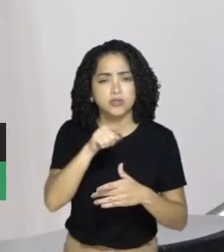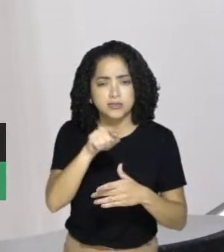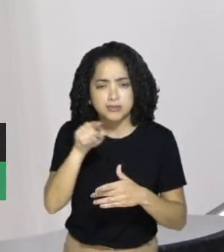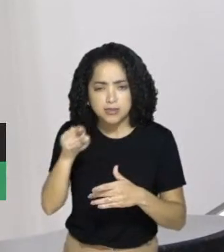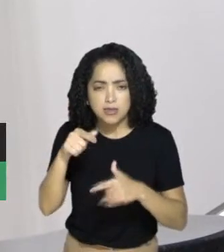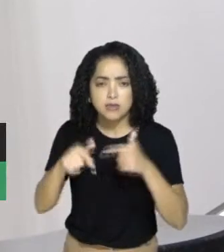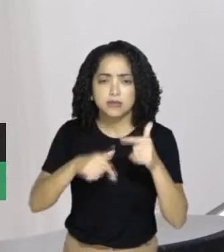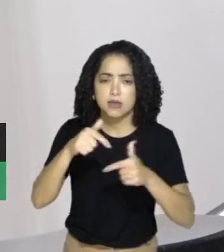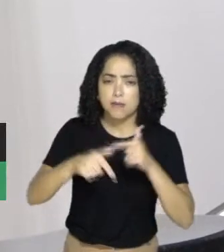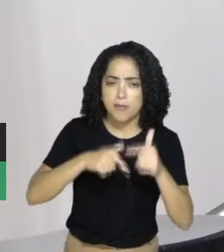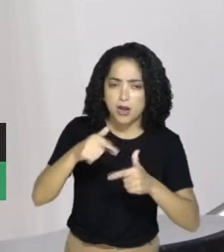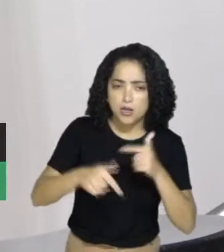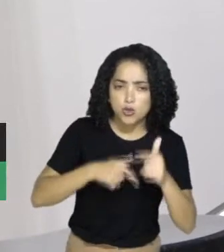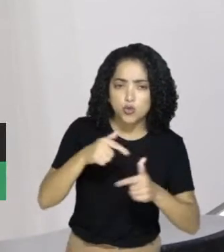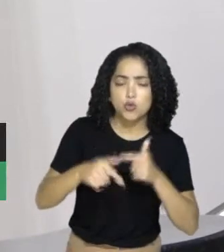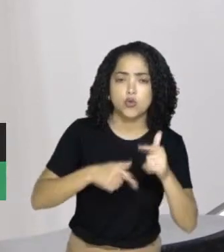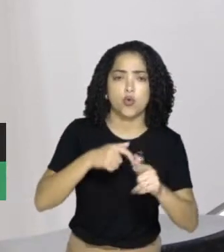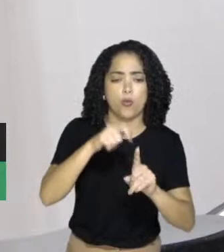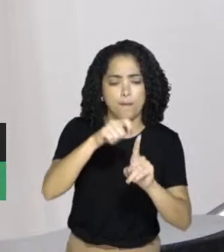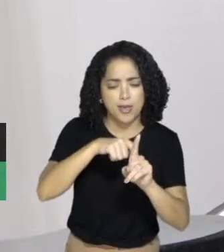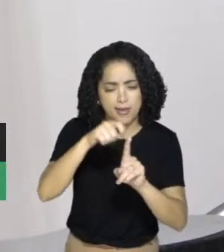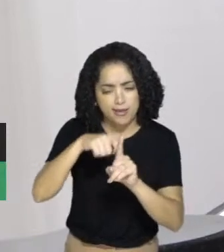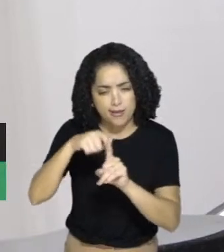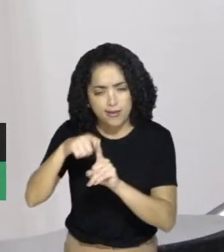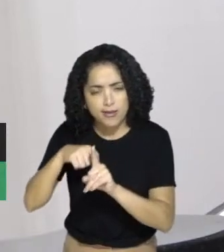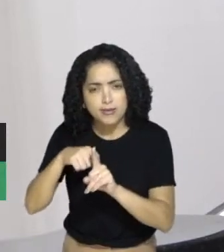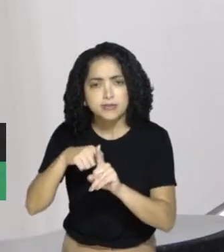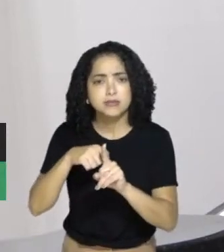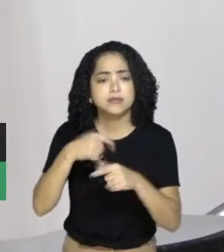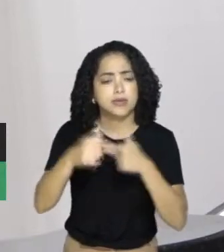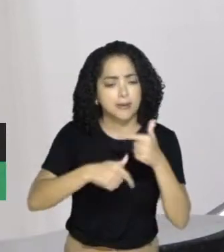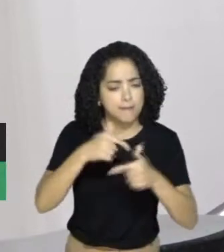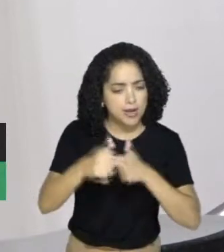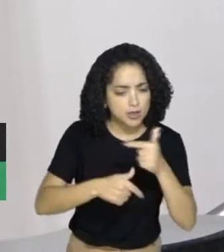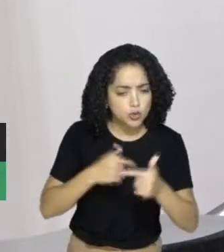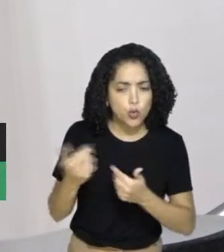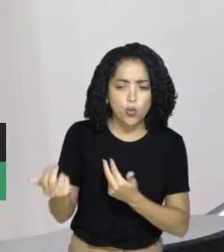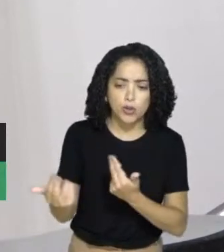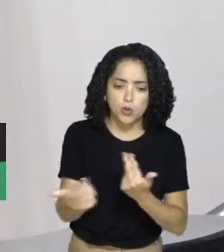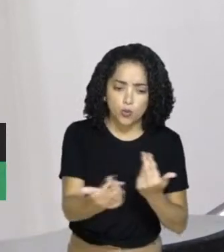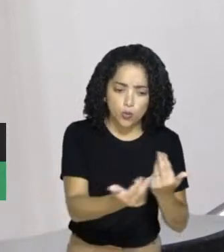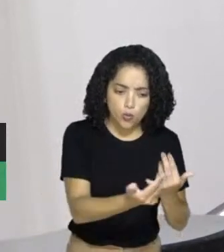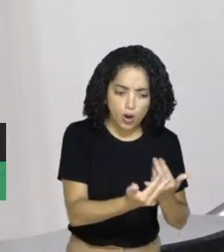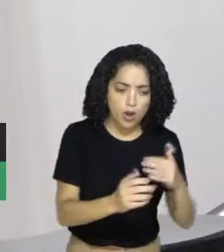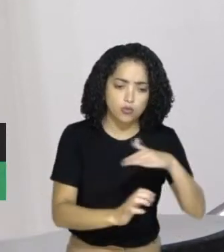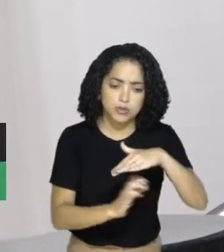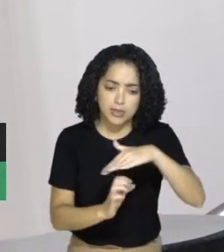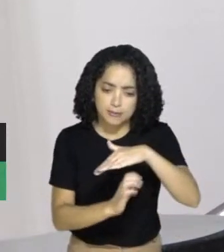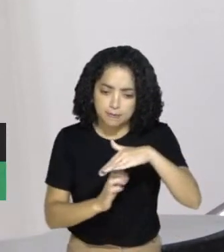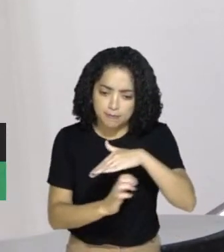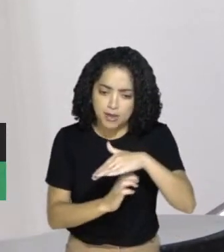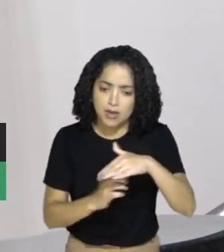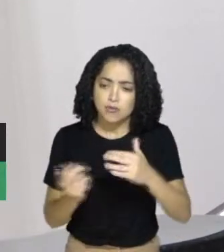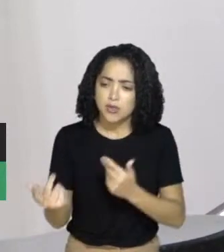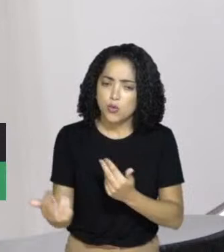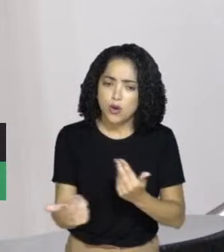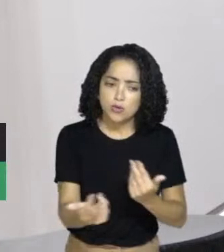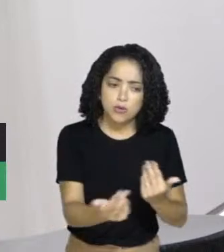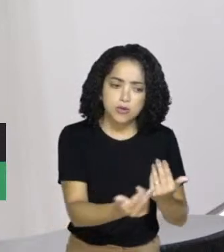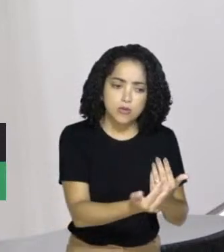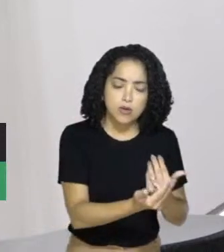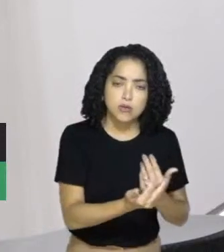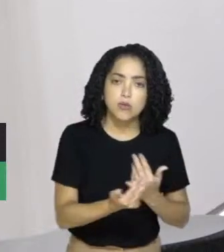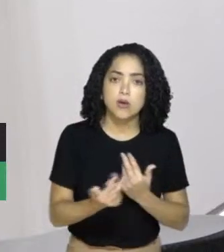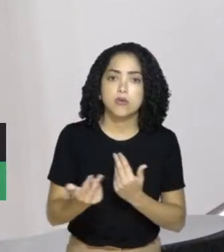inteiro, trabalhou de igual para igual com seus colegas, na mesma empresa, fazendo a mesma coisa e